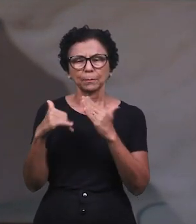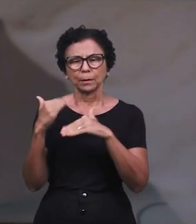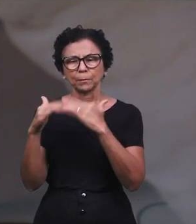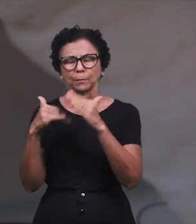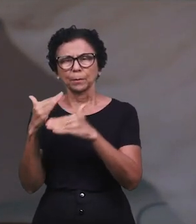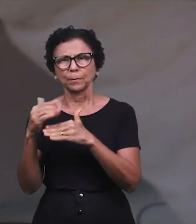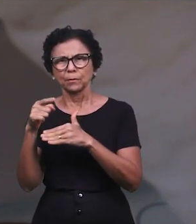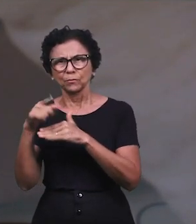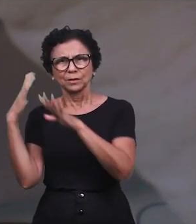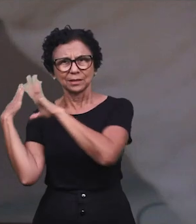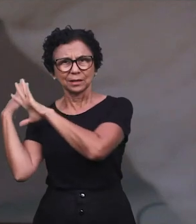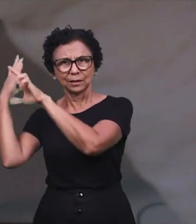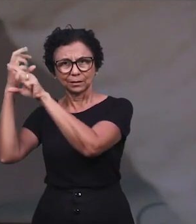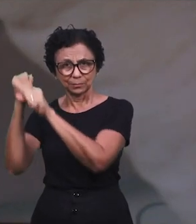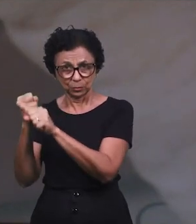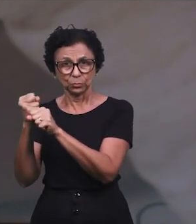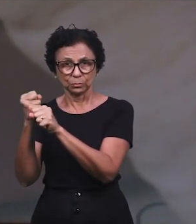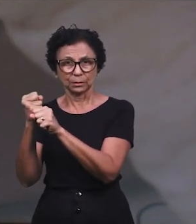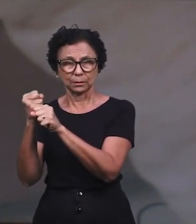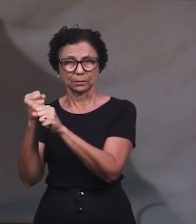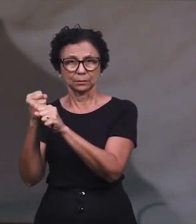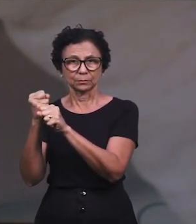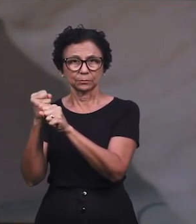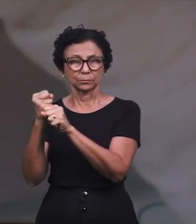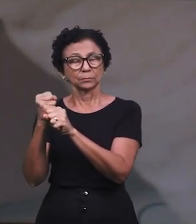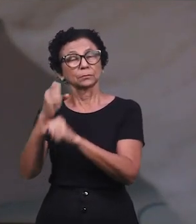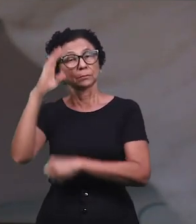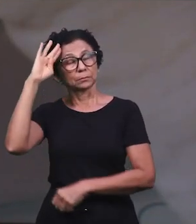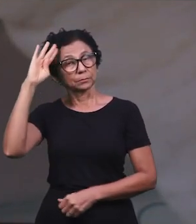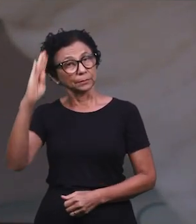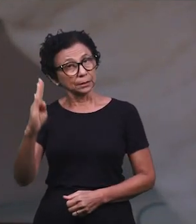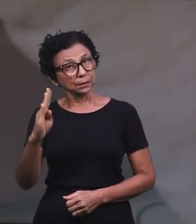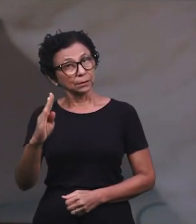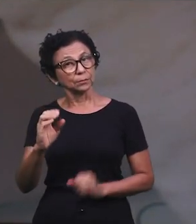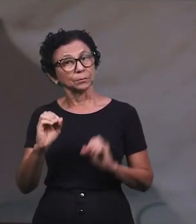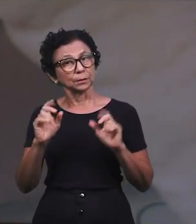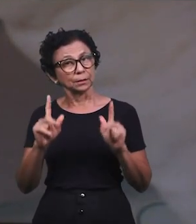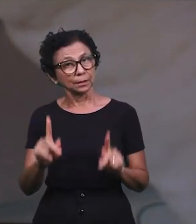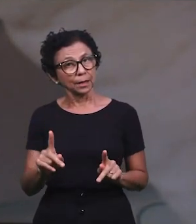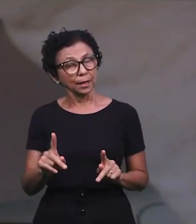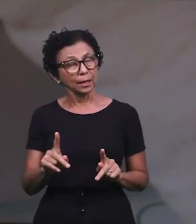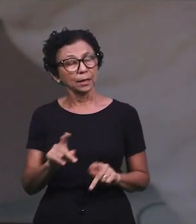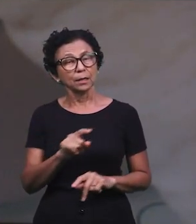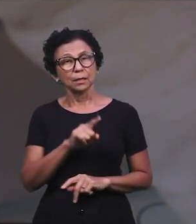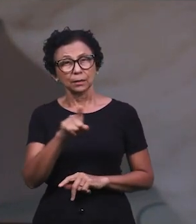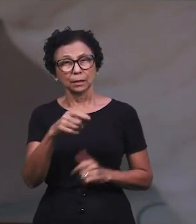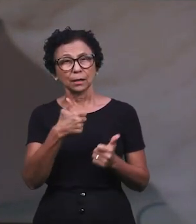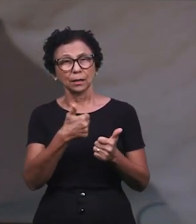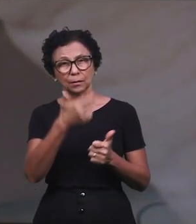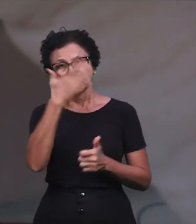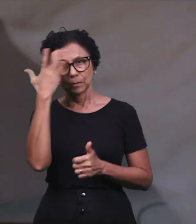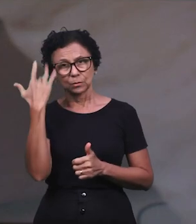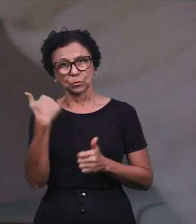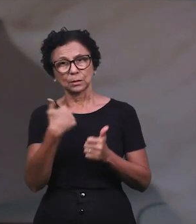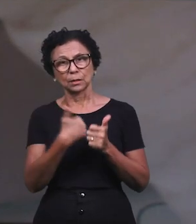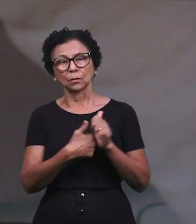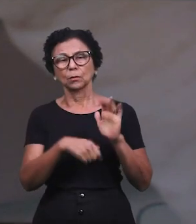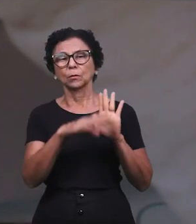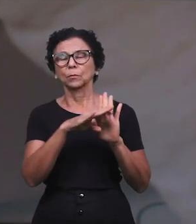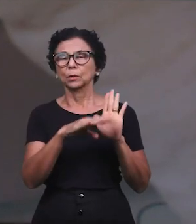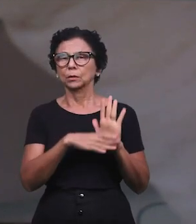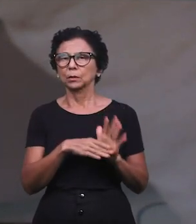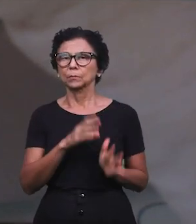tem essa preocupação de fazer revisões? É fundamental, tá certo? Quem acompanha os nossos programas já sabe que eu sempre